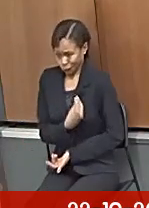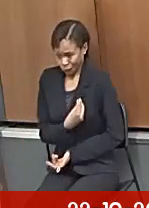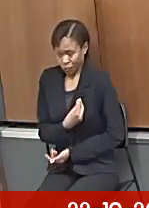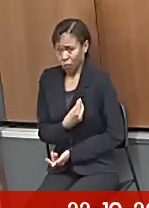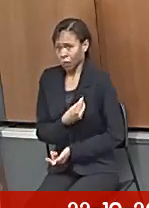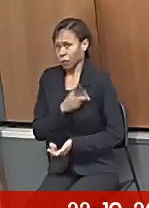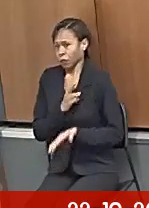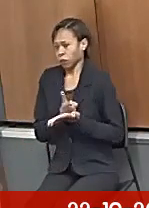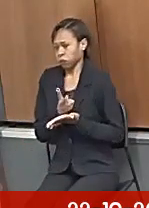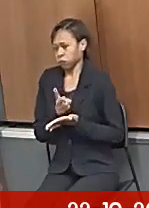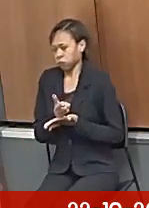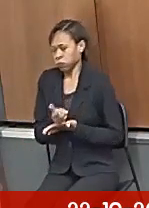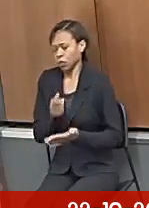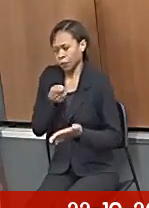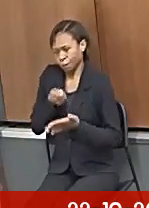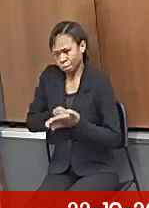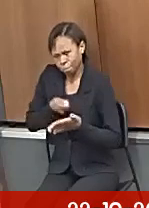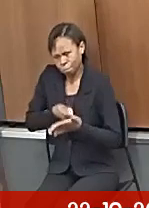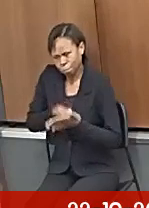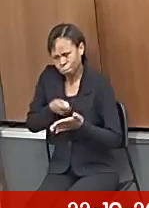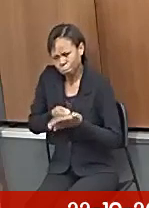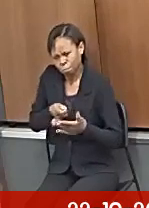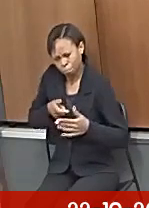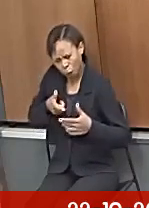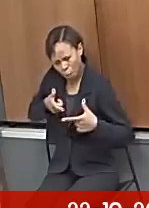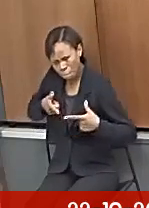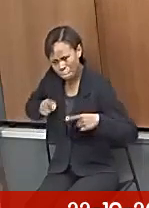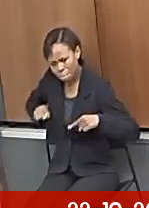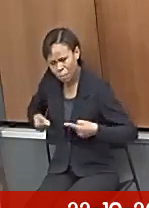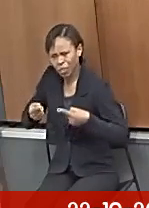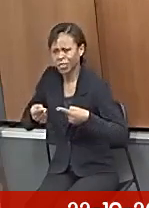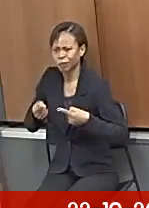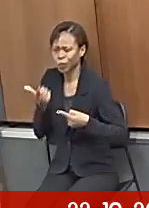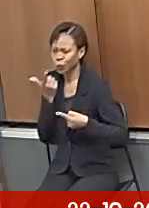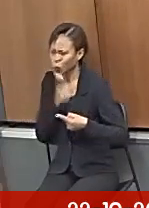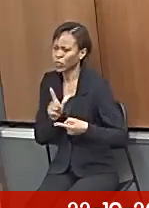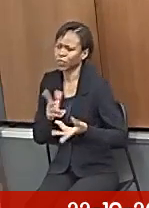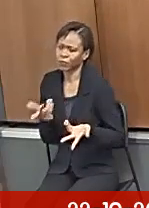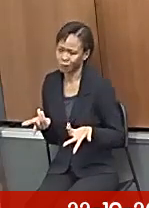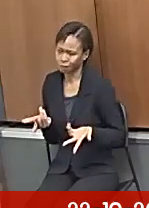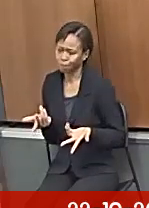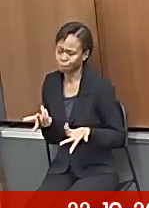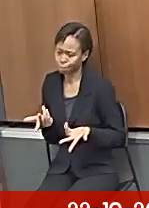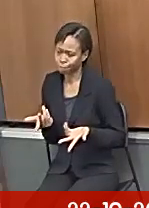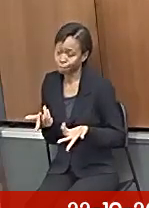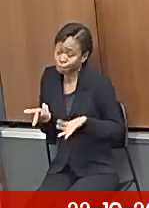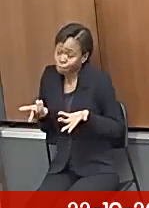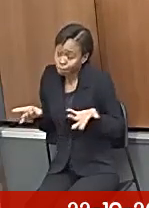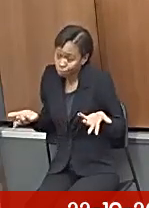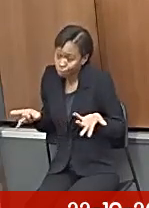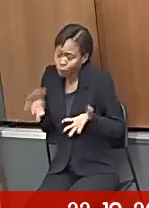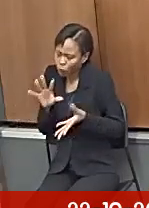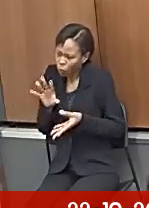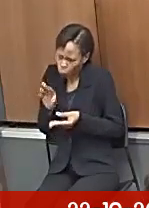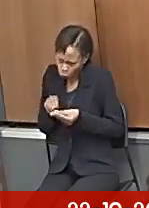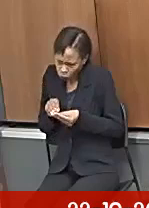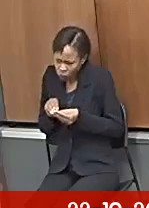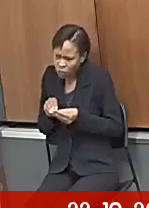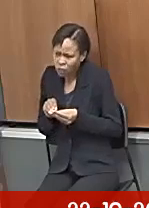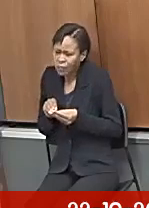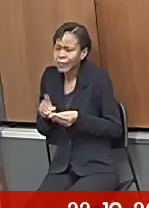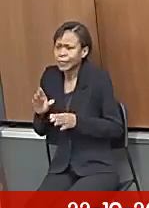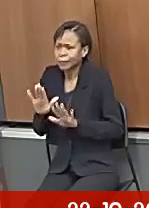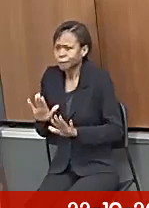que brigar pelo nosso lugar ao sol. E, então, só para concluir,